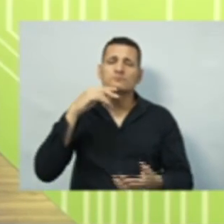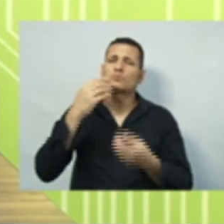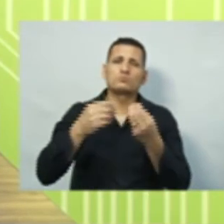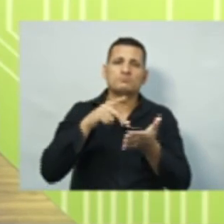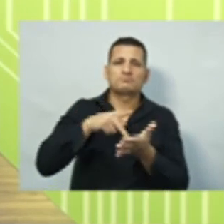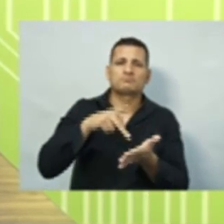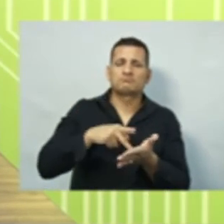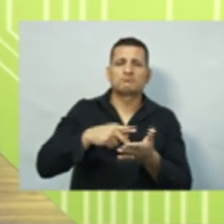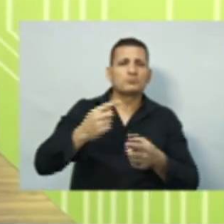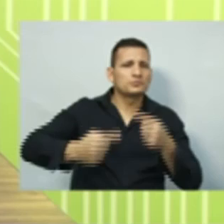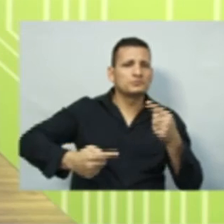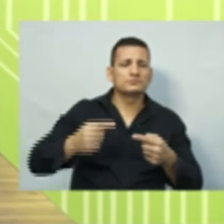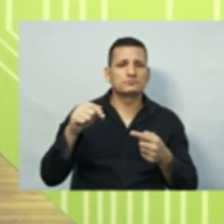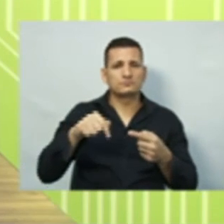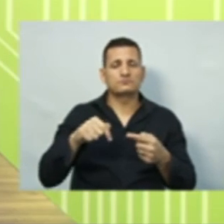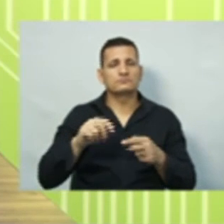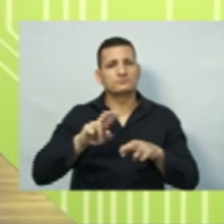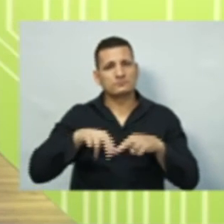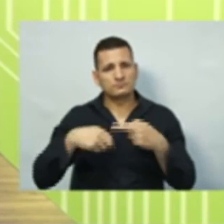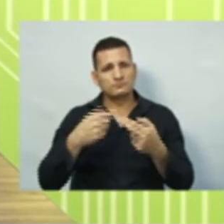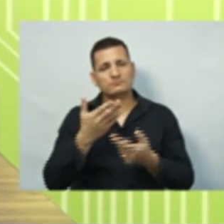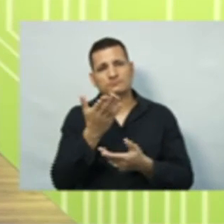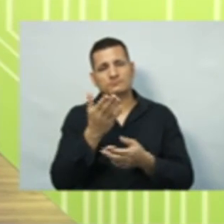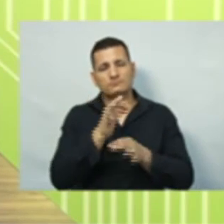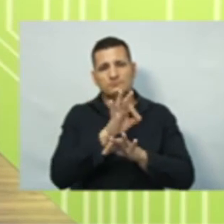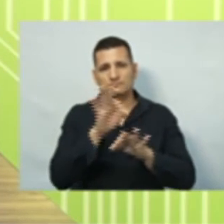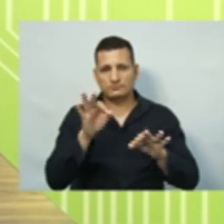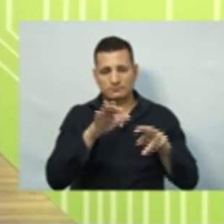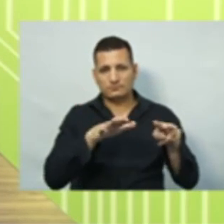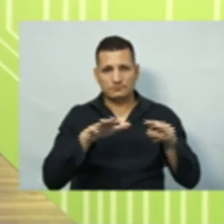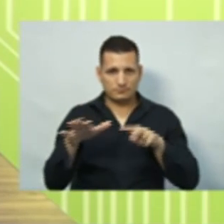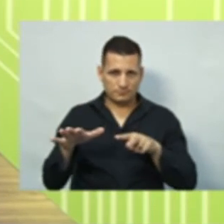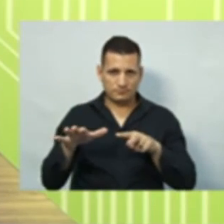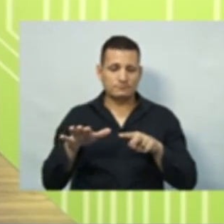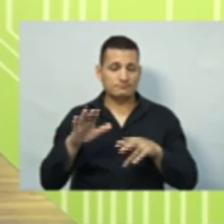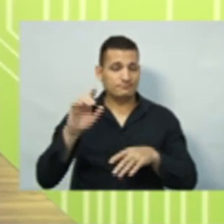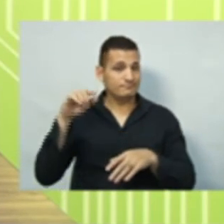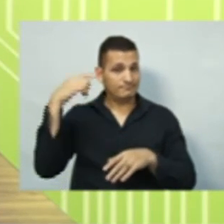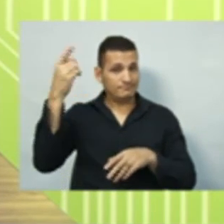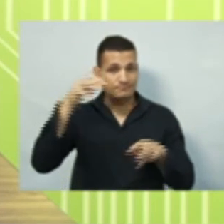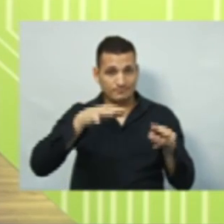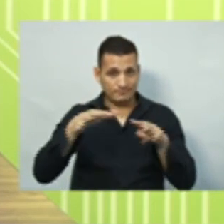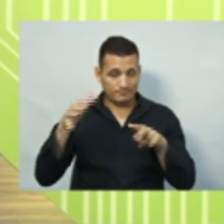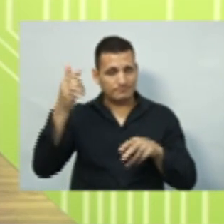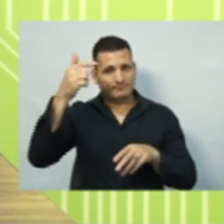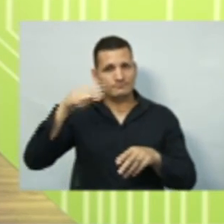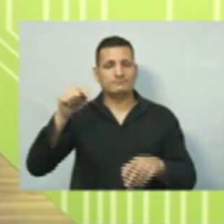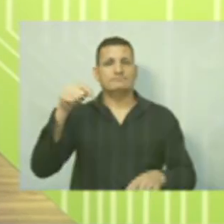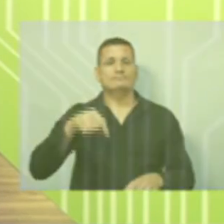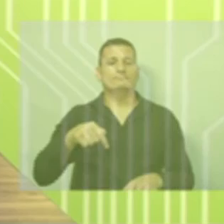públicas. Por isso, desejamos a você uma ótima semana e estaremos de volta semana que vem.